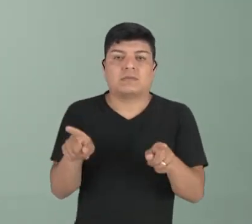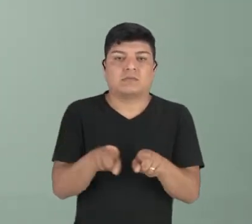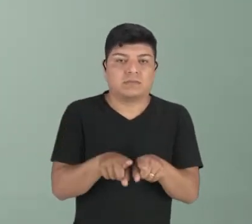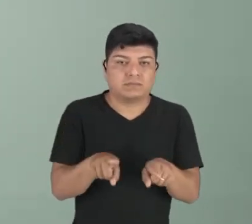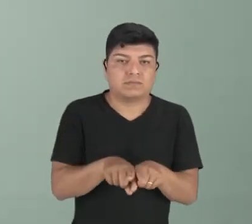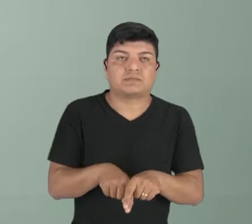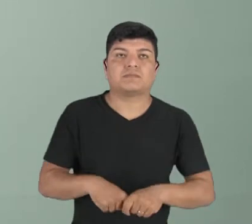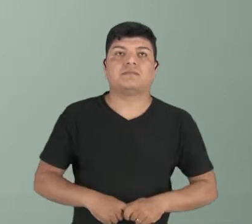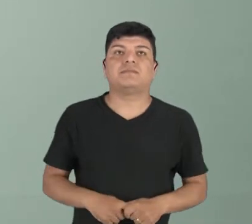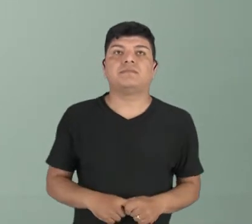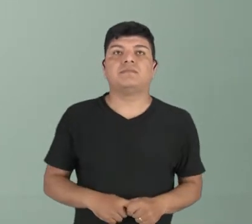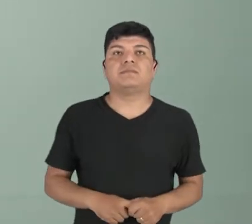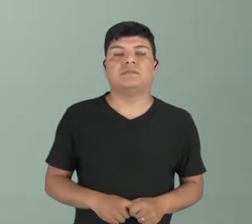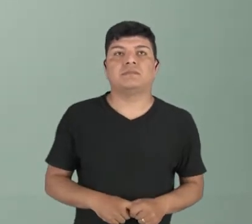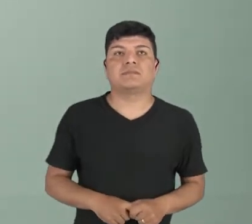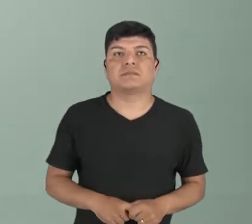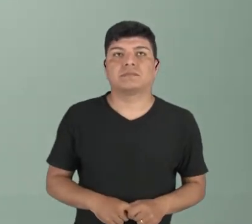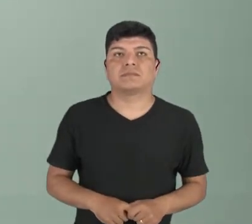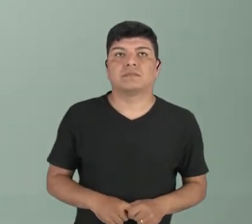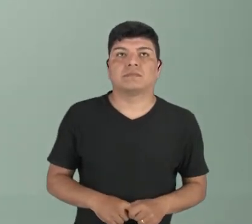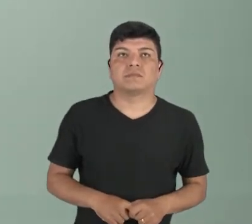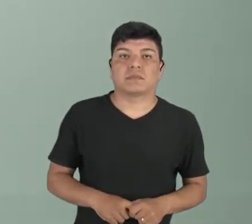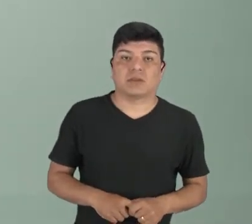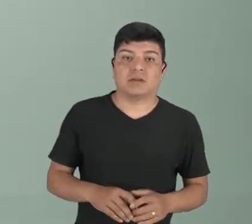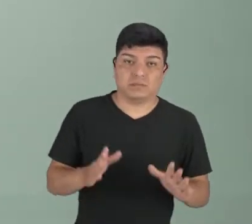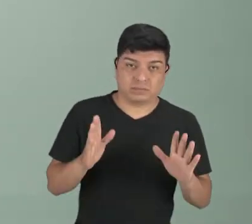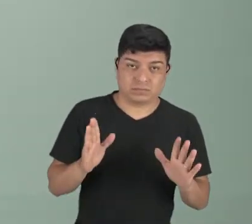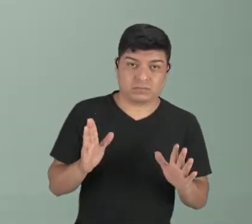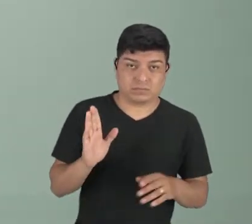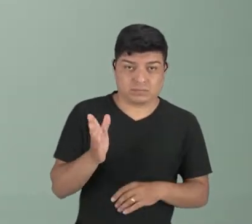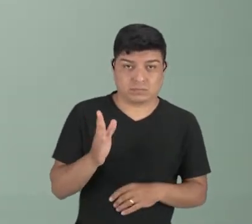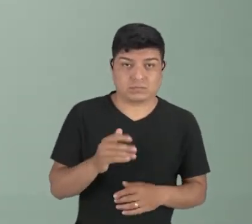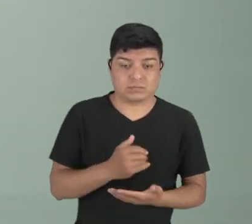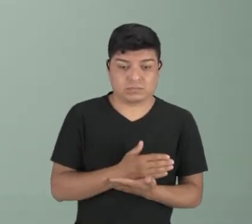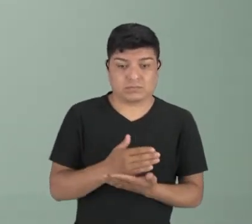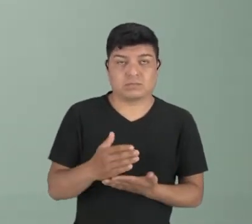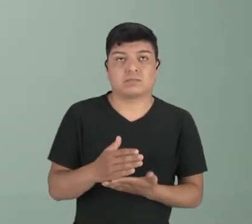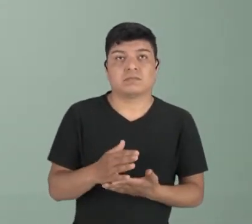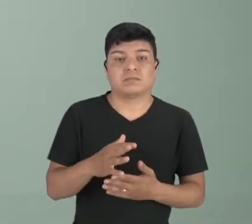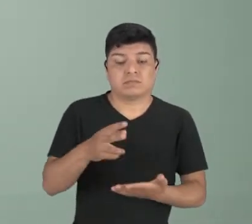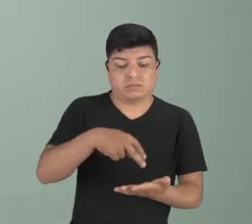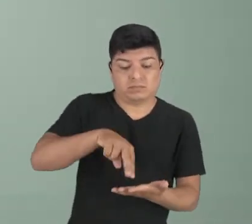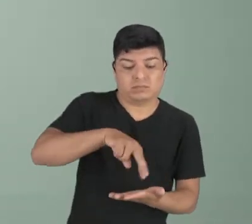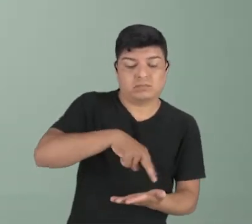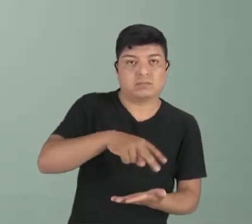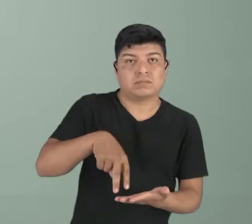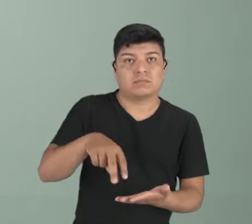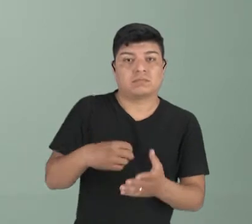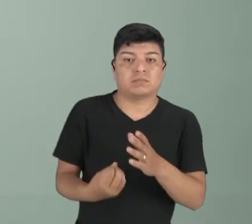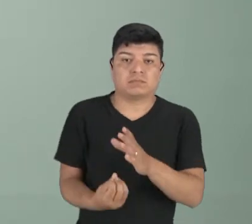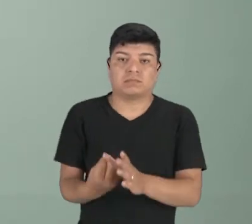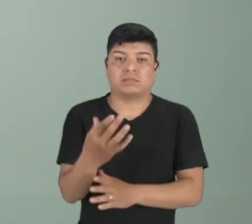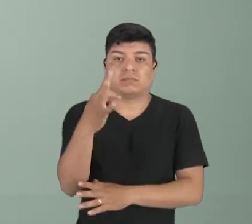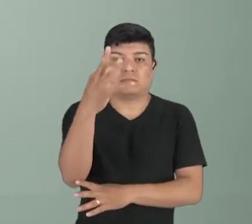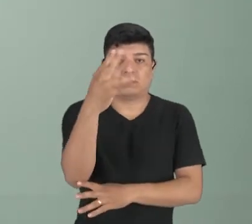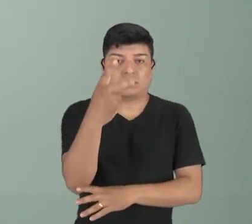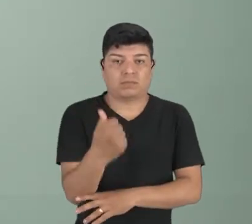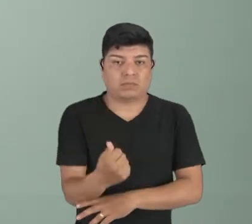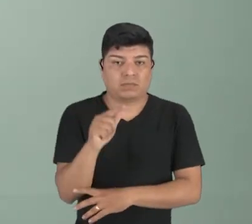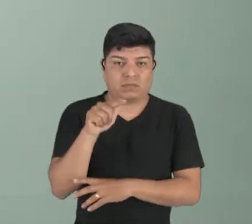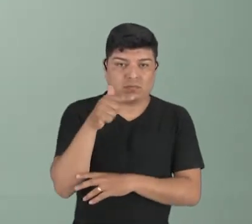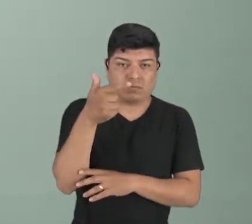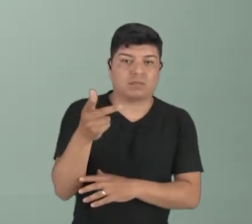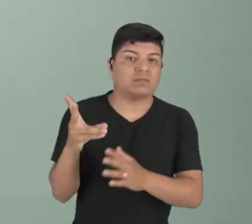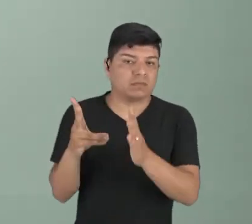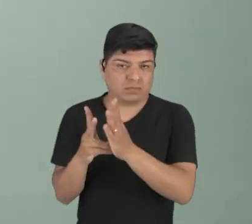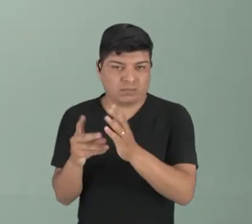tá? Continuando, por uma questão didática, vamos começar falando pelas danças de origens africanas e depois vamos